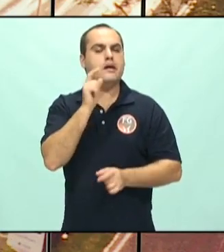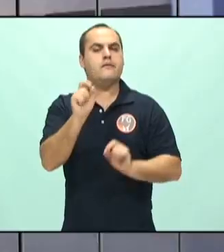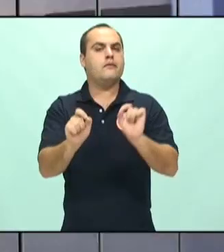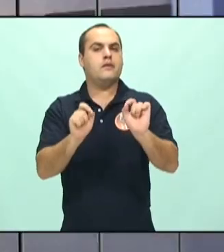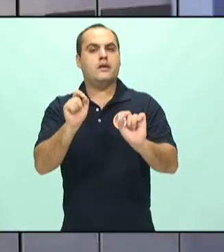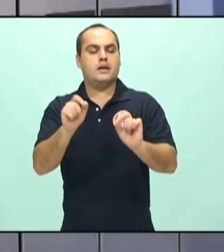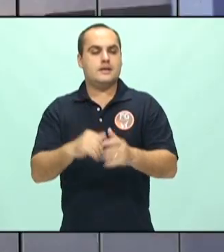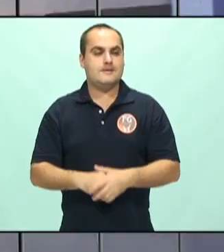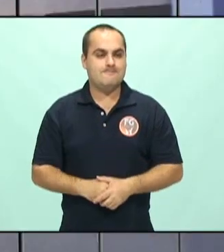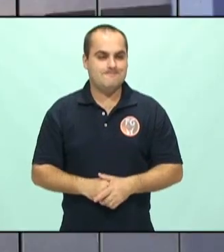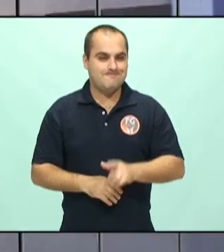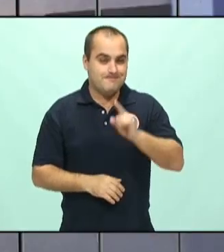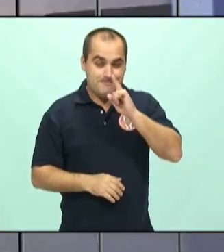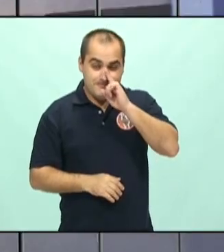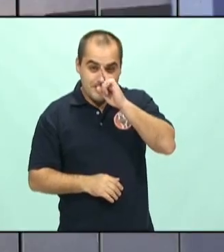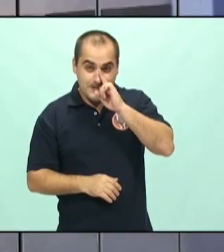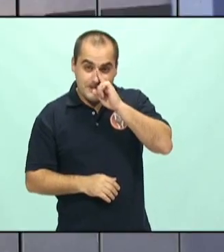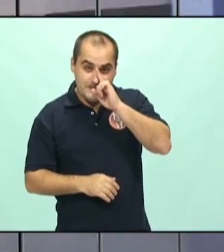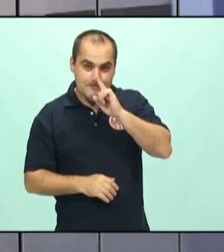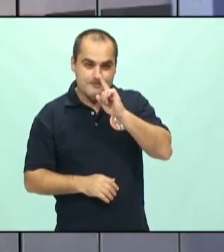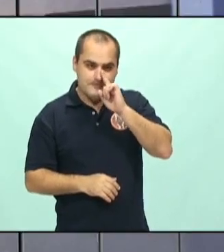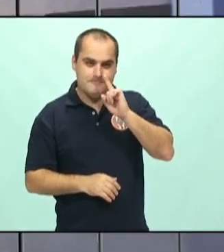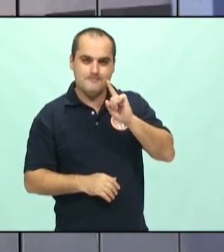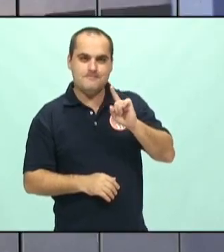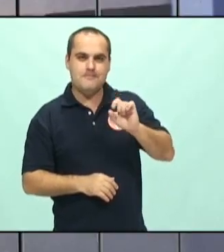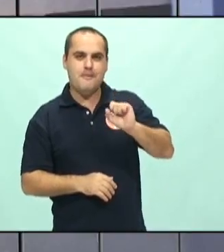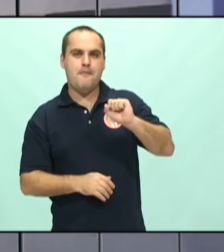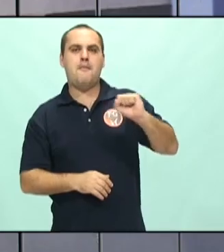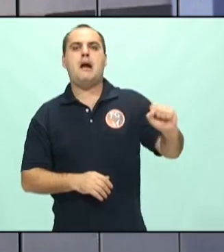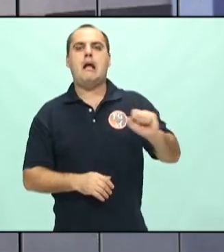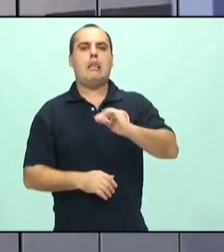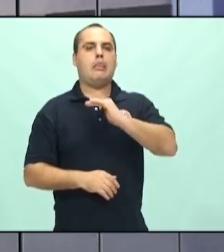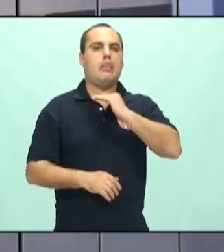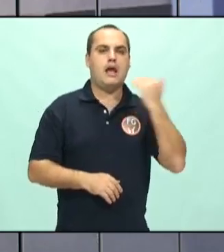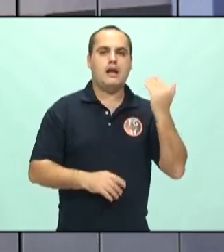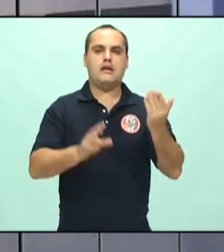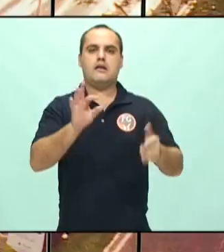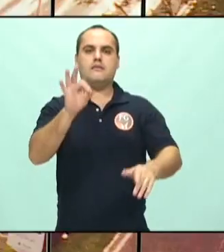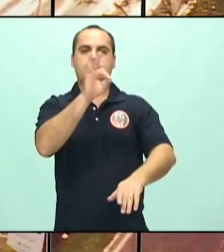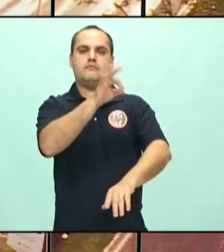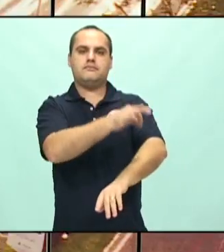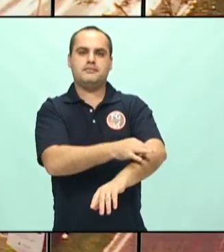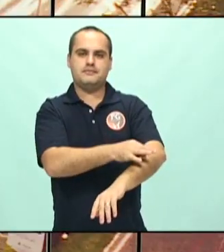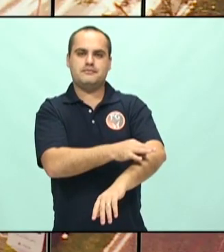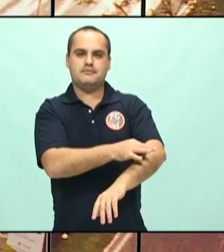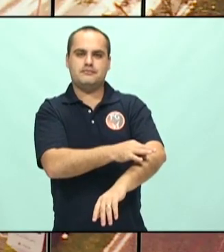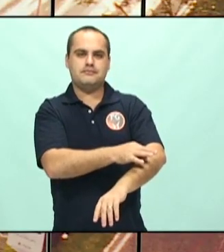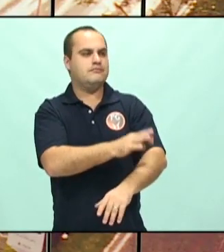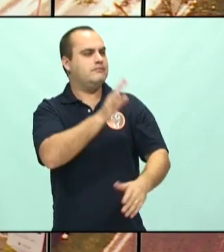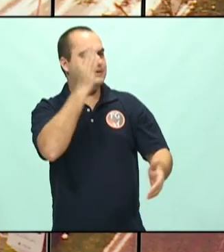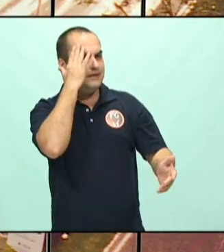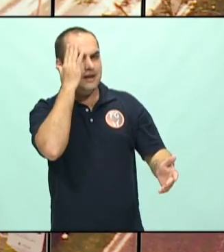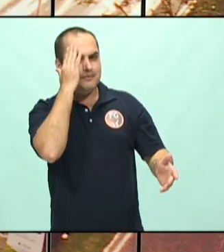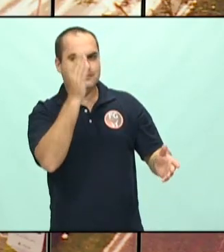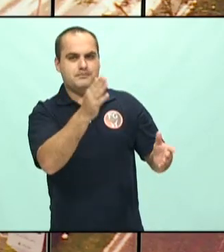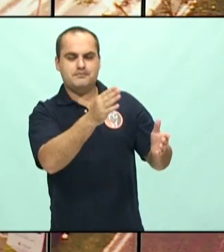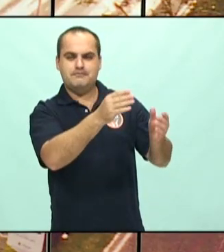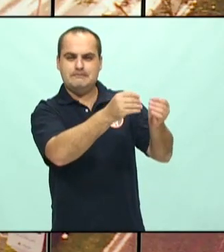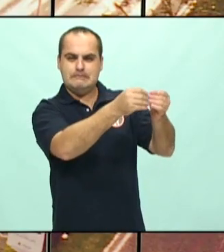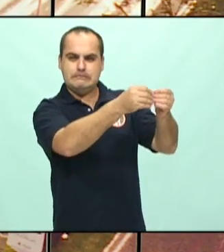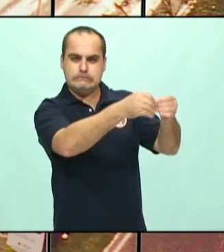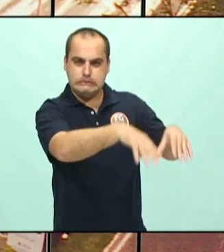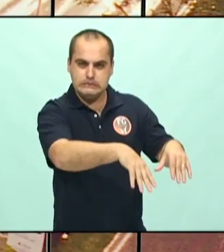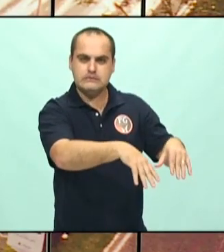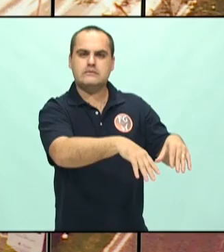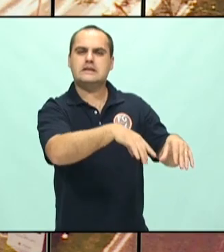sobre a matança das abelhas do do término das abelhas mundo existe uma eu faça muito